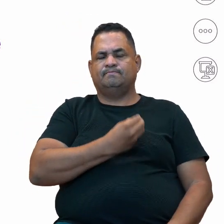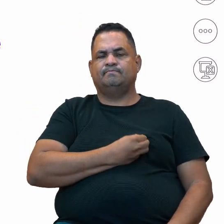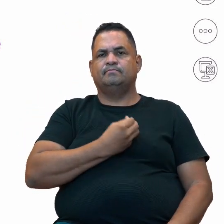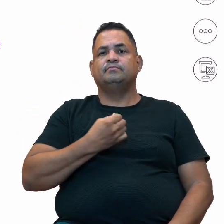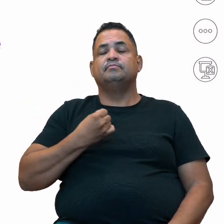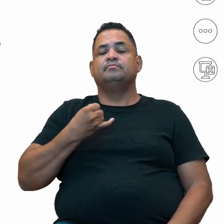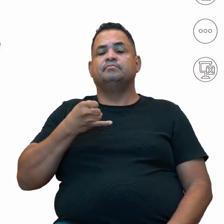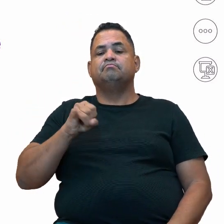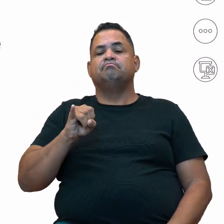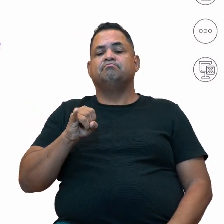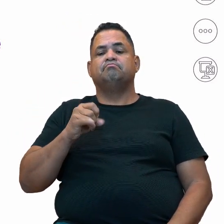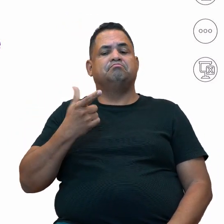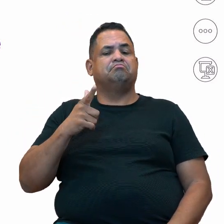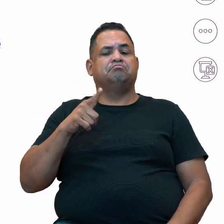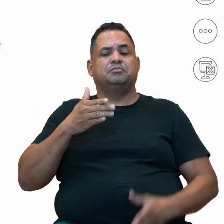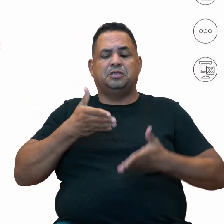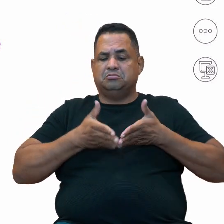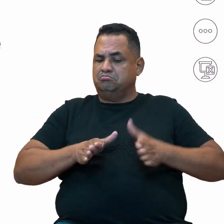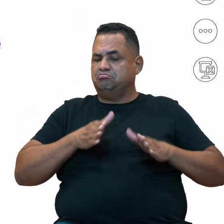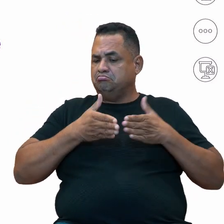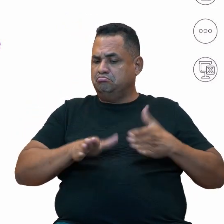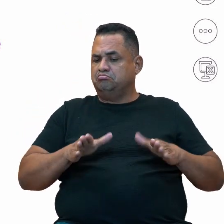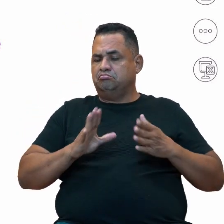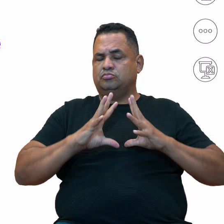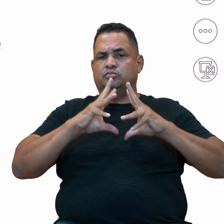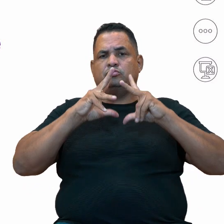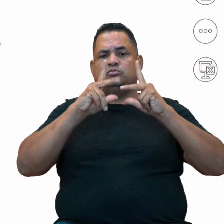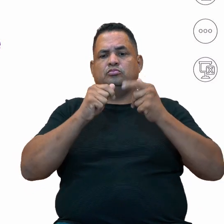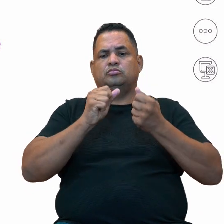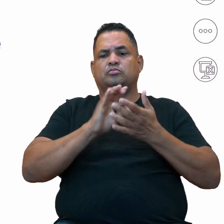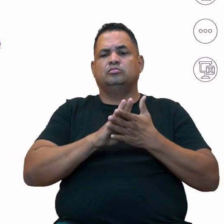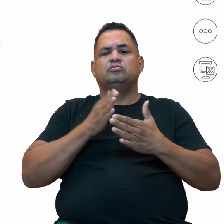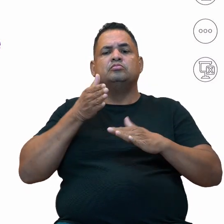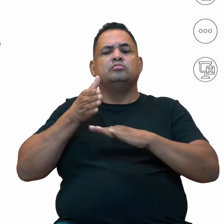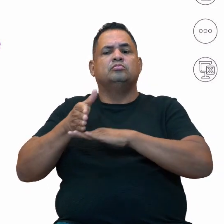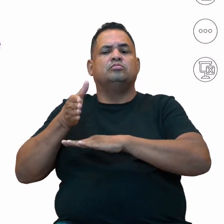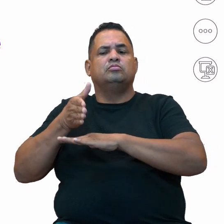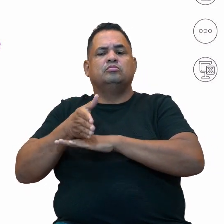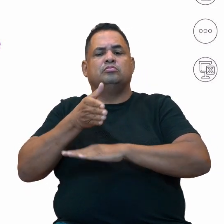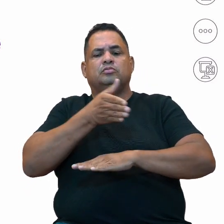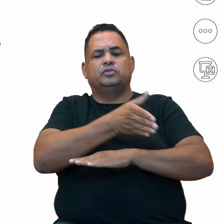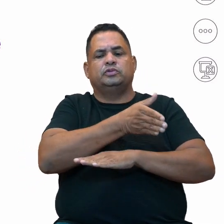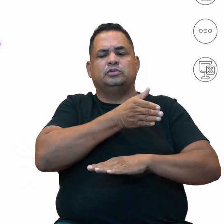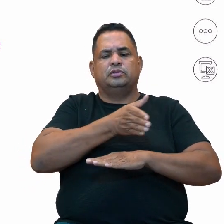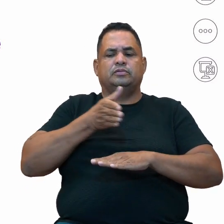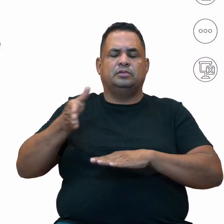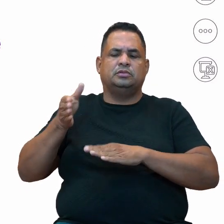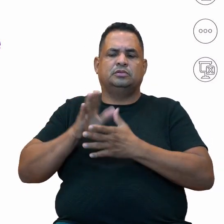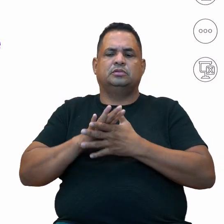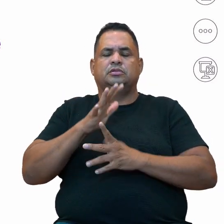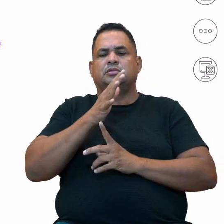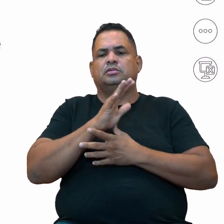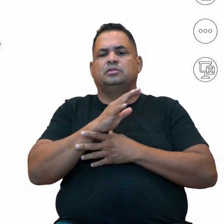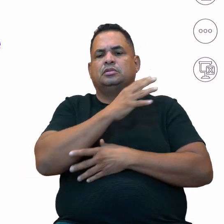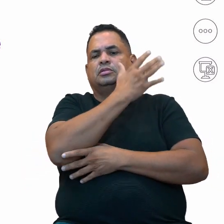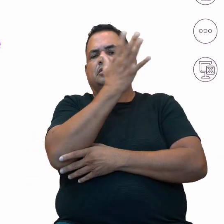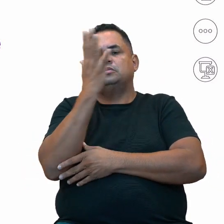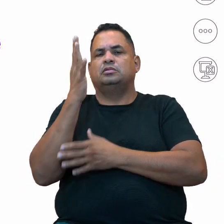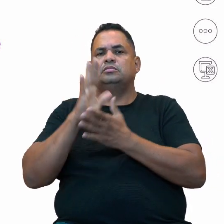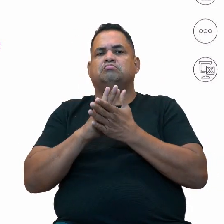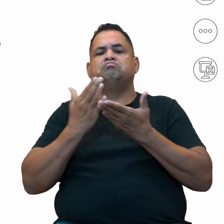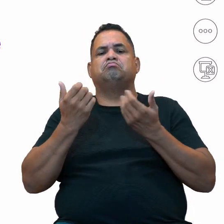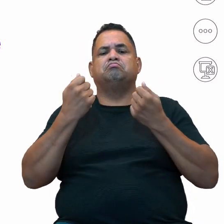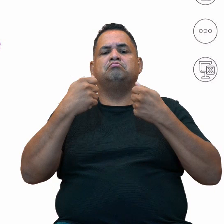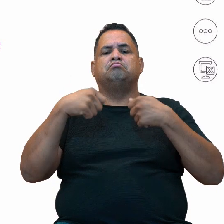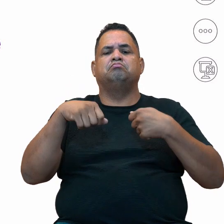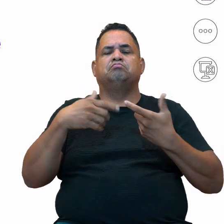se reproduzir, todas as interferências ambientais podem chegar a